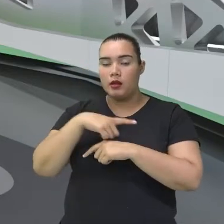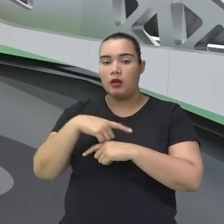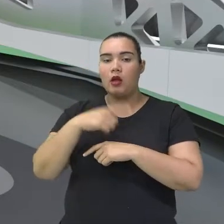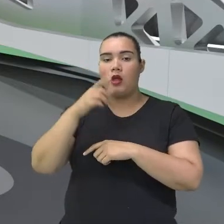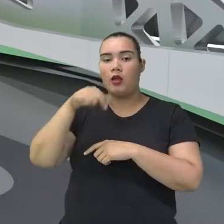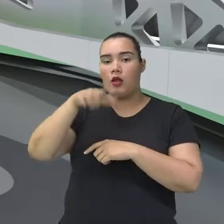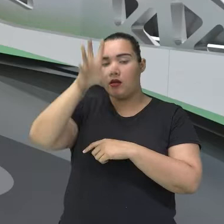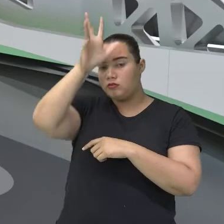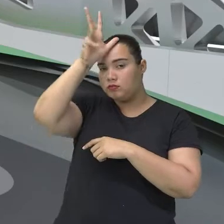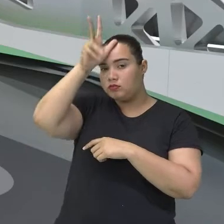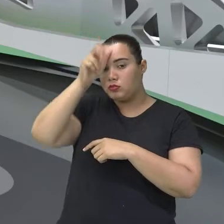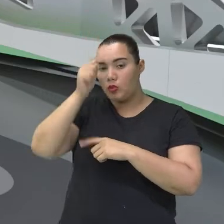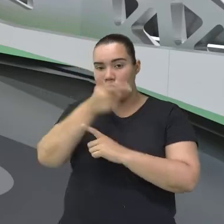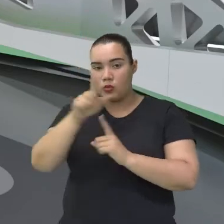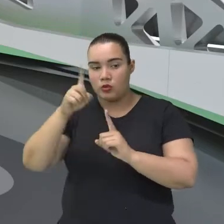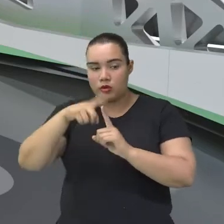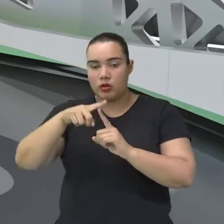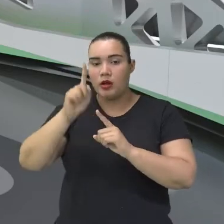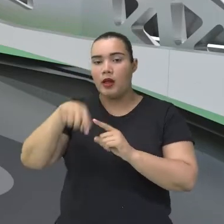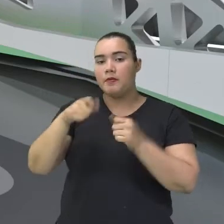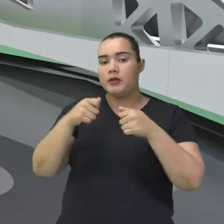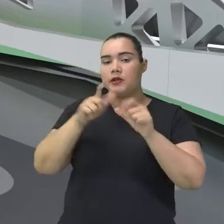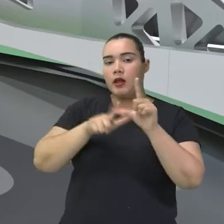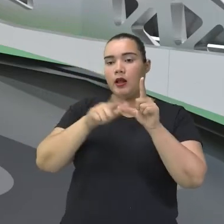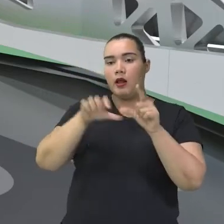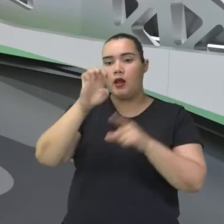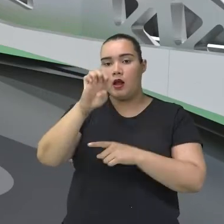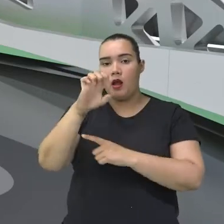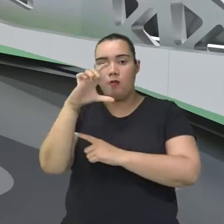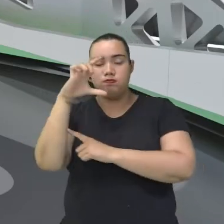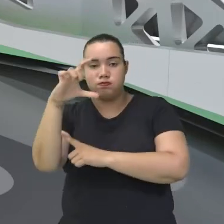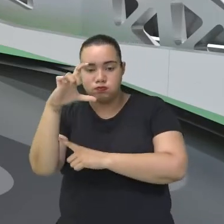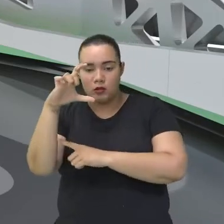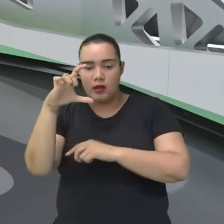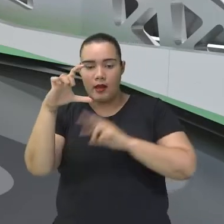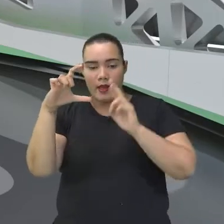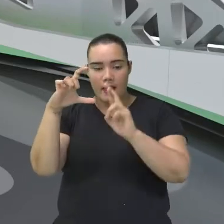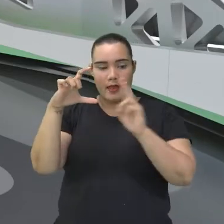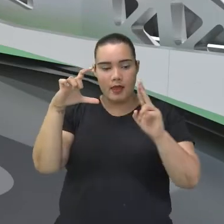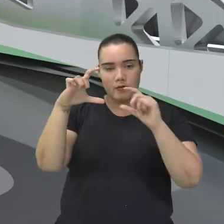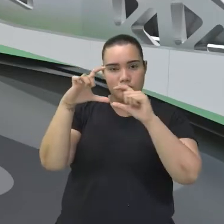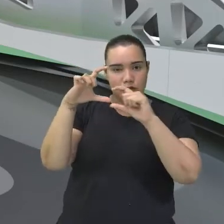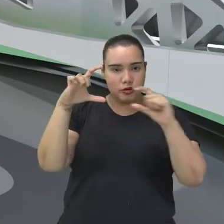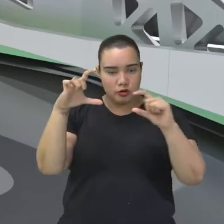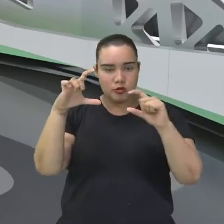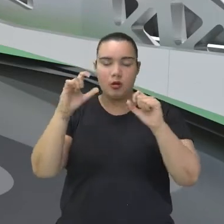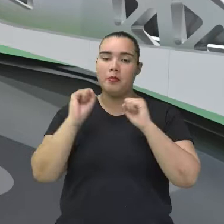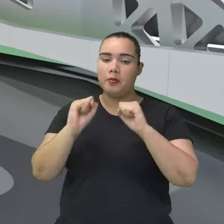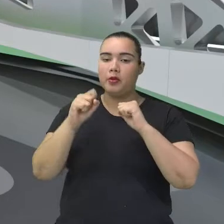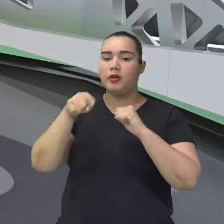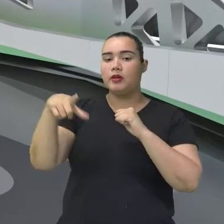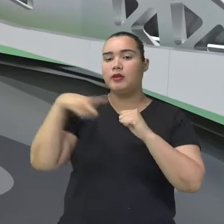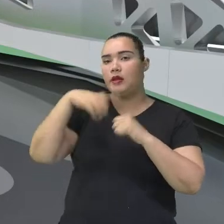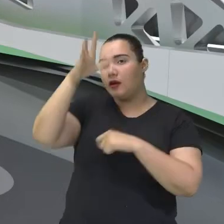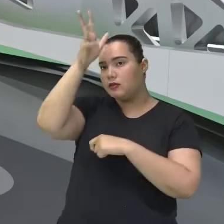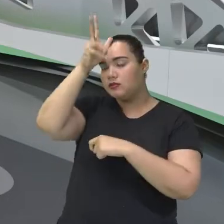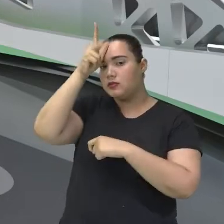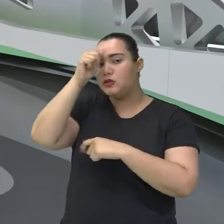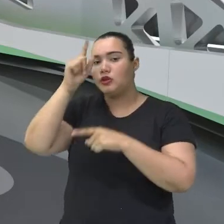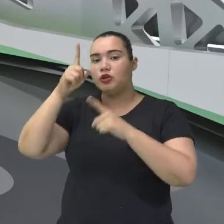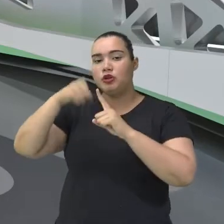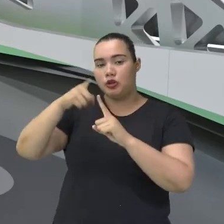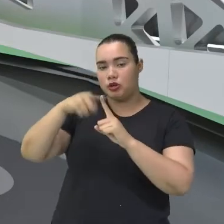dominante lá, o Ezão. E Rzinho, Rzinho, tendo o Ezão, já vai ter esse formato de